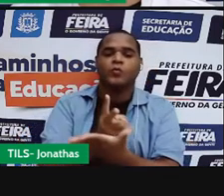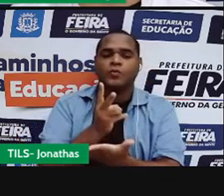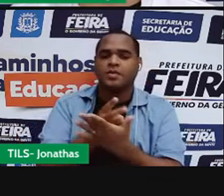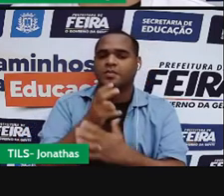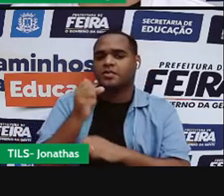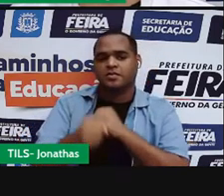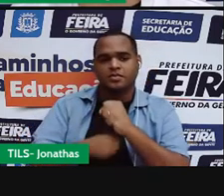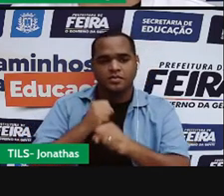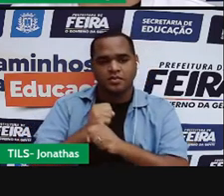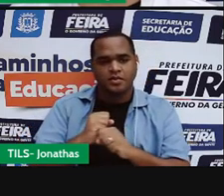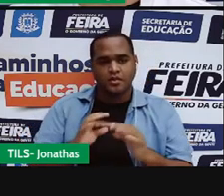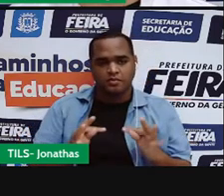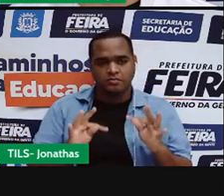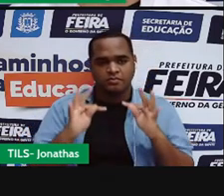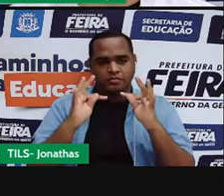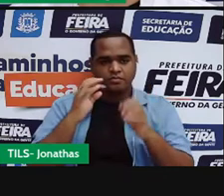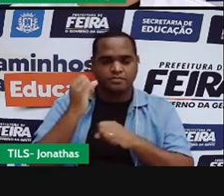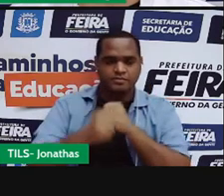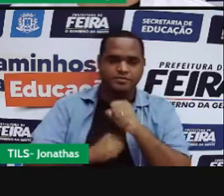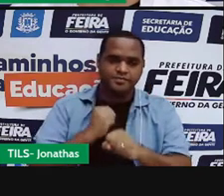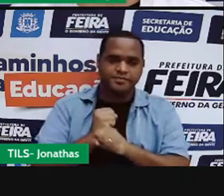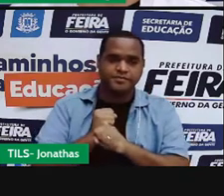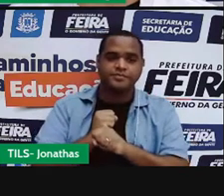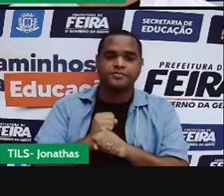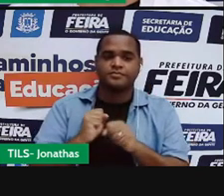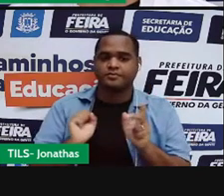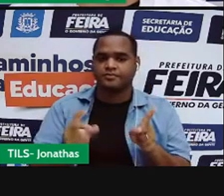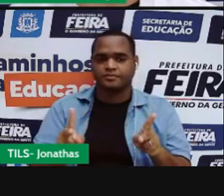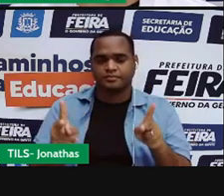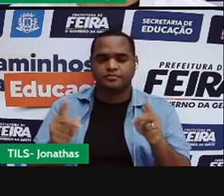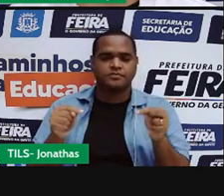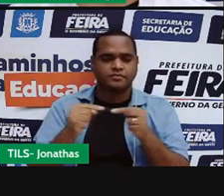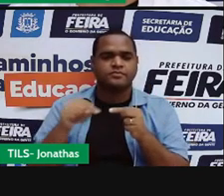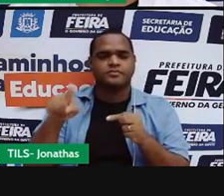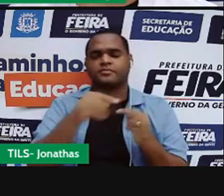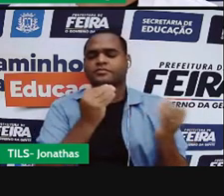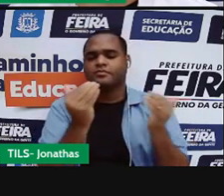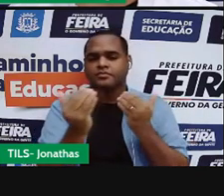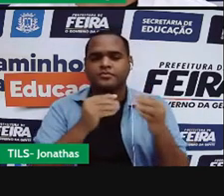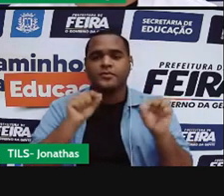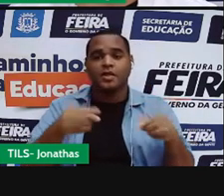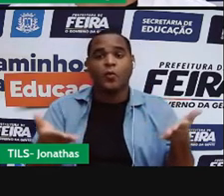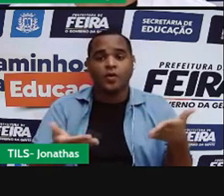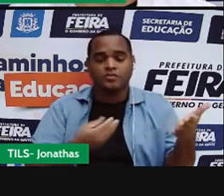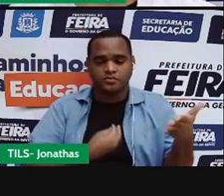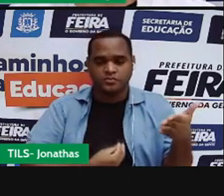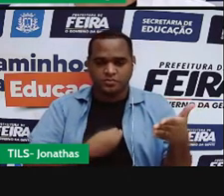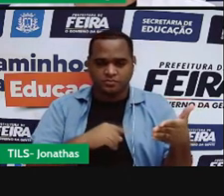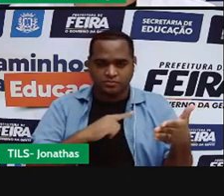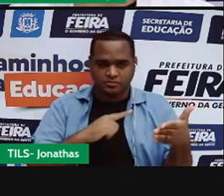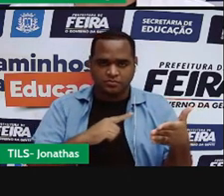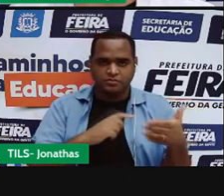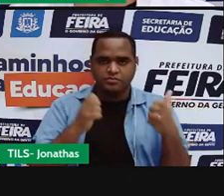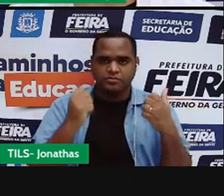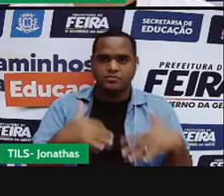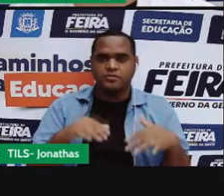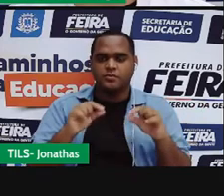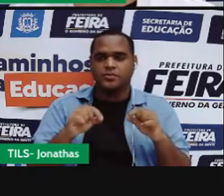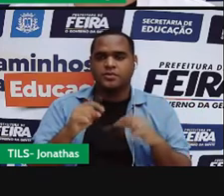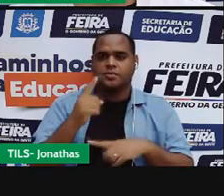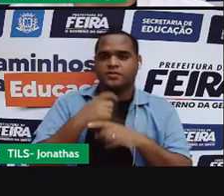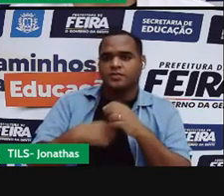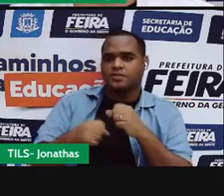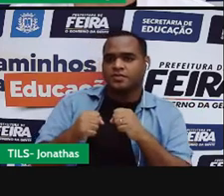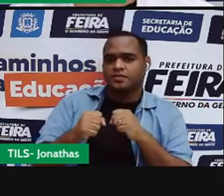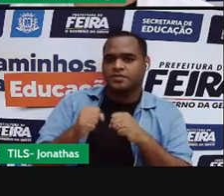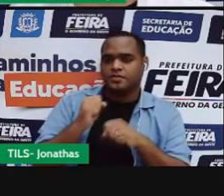tecnologia muito rápido, assim, acontecendo, e não dá para comparar o que a gente vive hoje com o que era vivido há 20, 30,